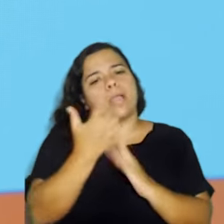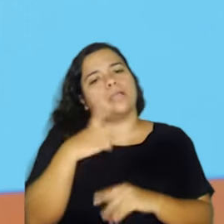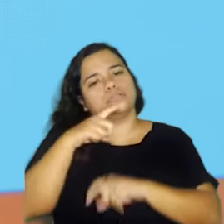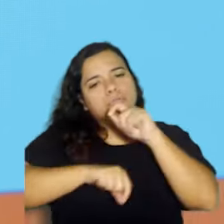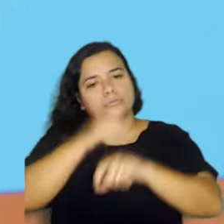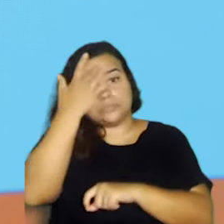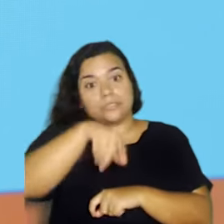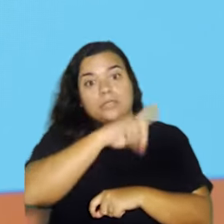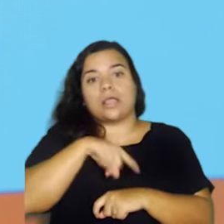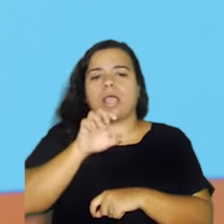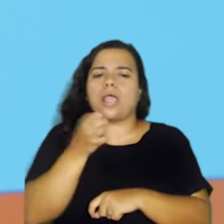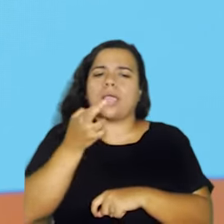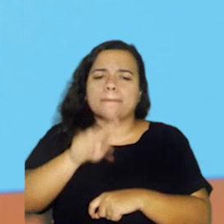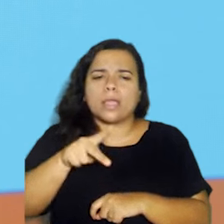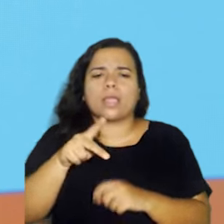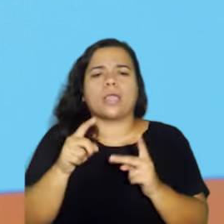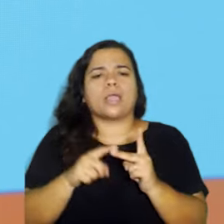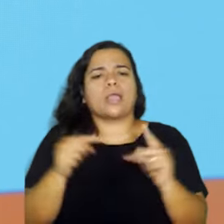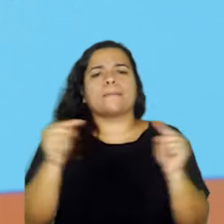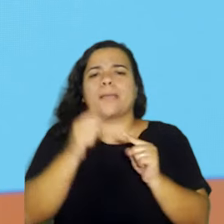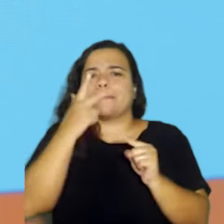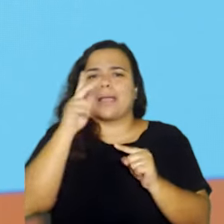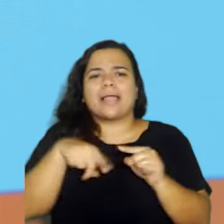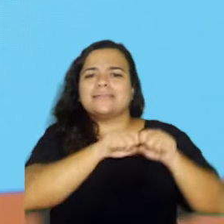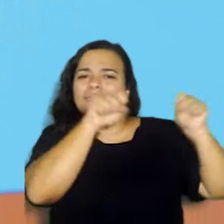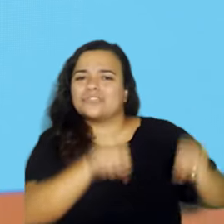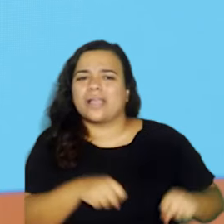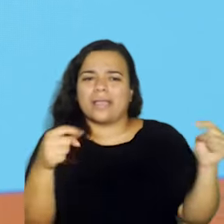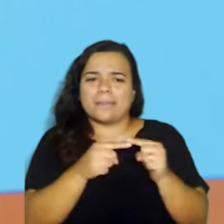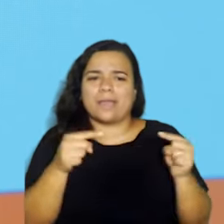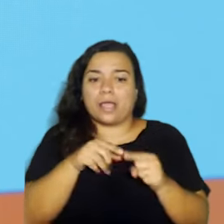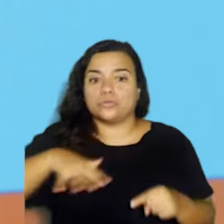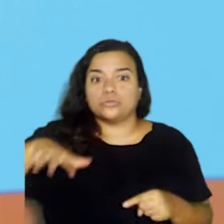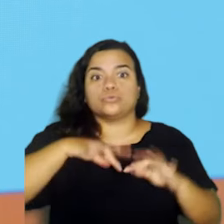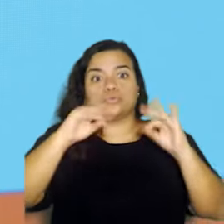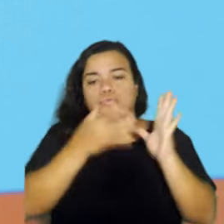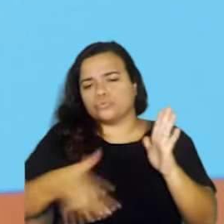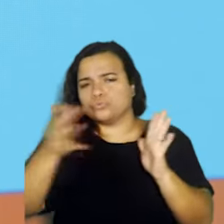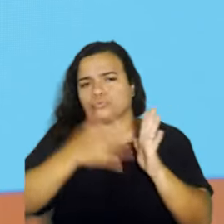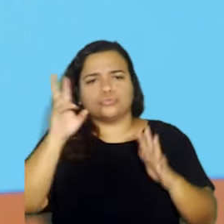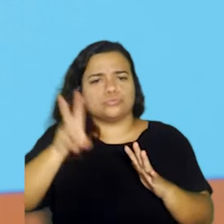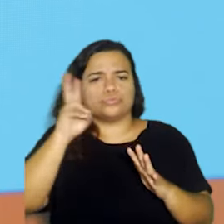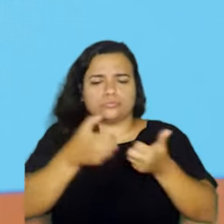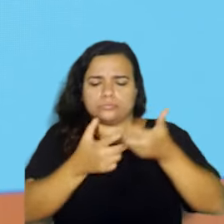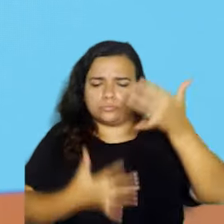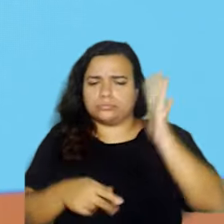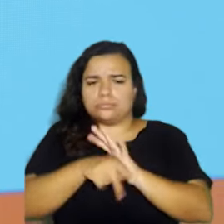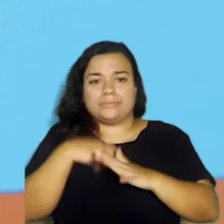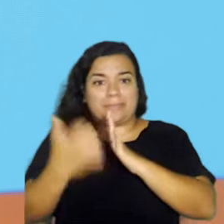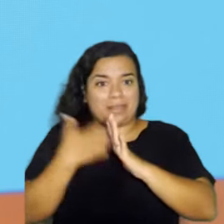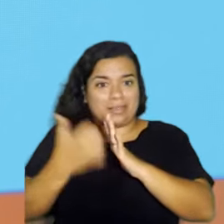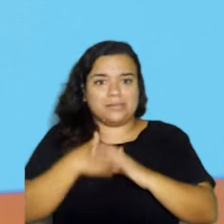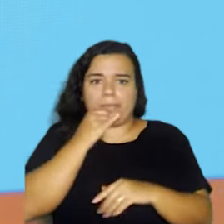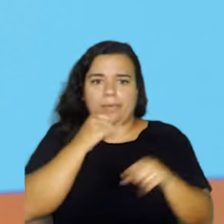tem os caras falam de ERP né É um tipo de sistema que ele abrange toda todo o o o fluxo da empresa